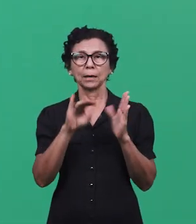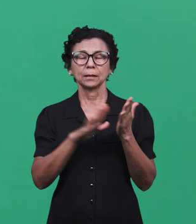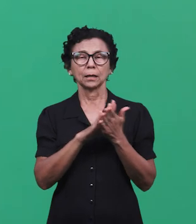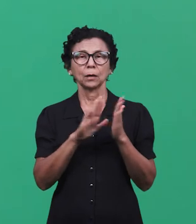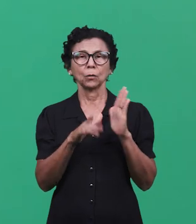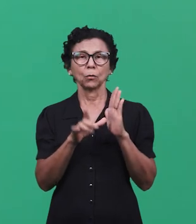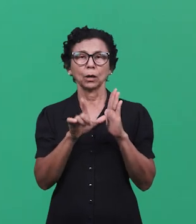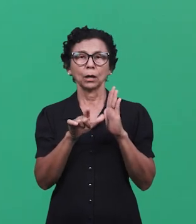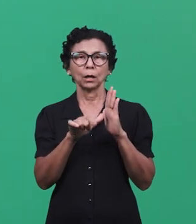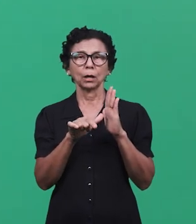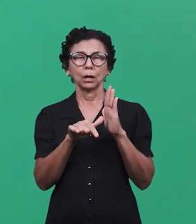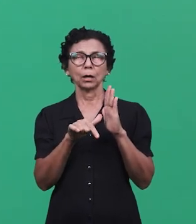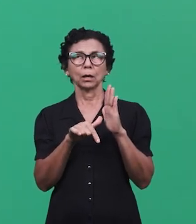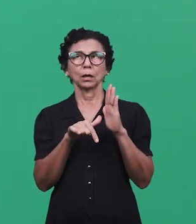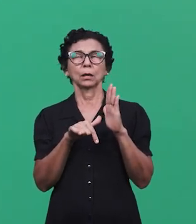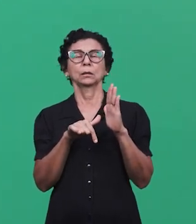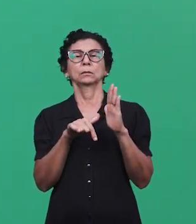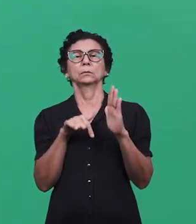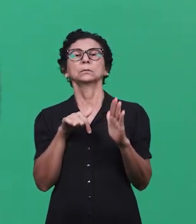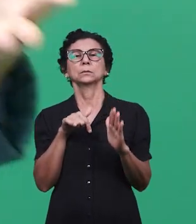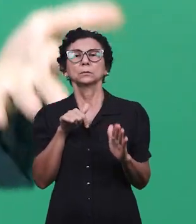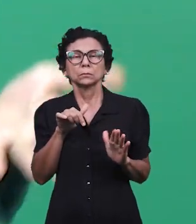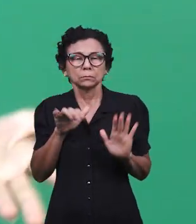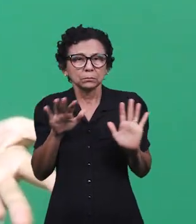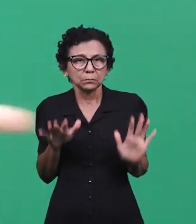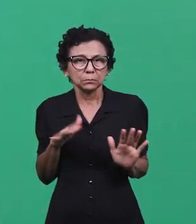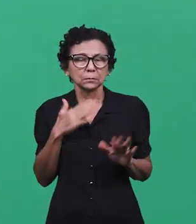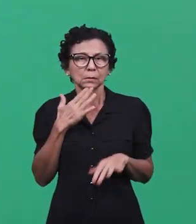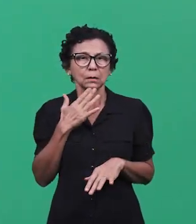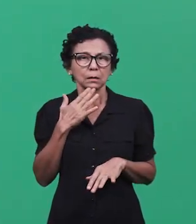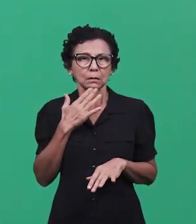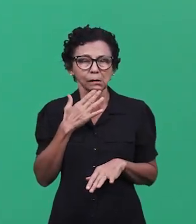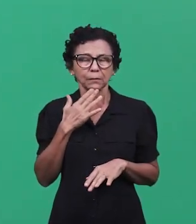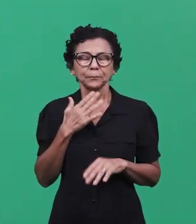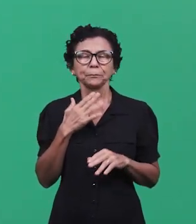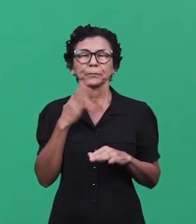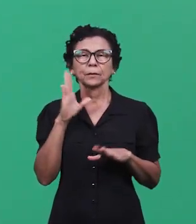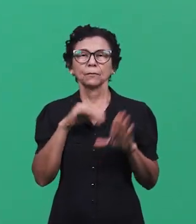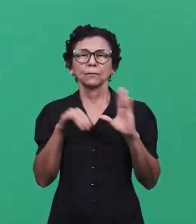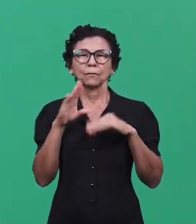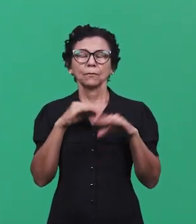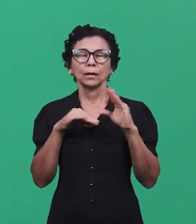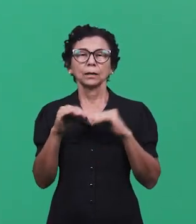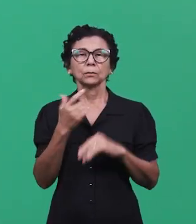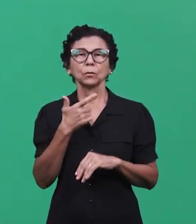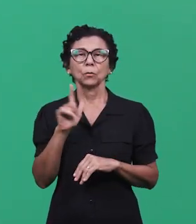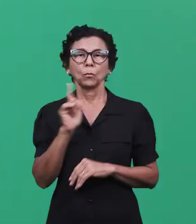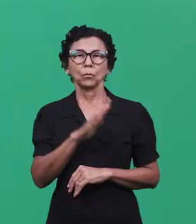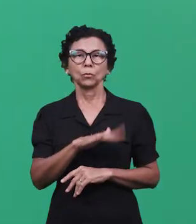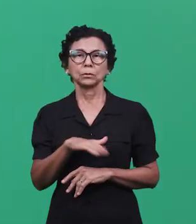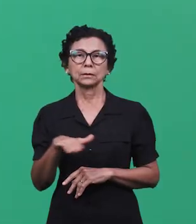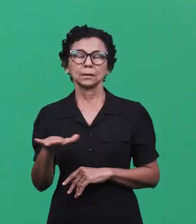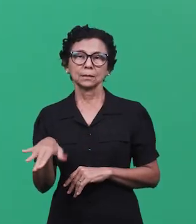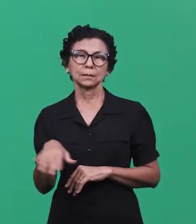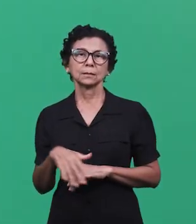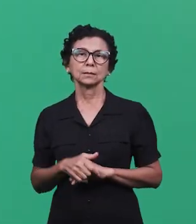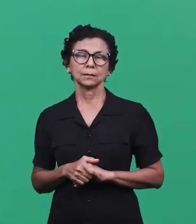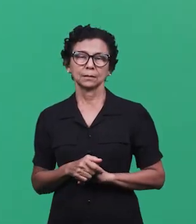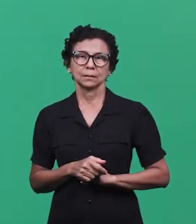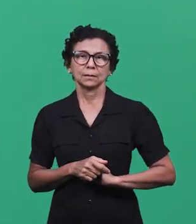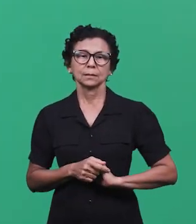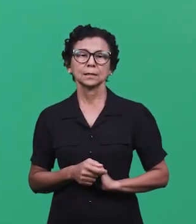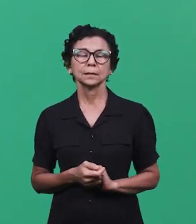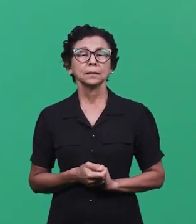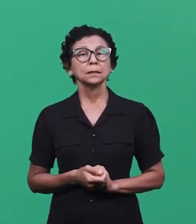atraso de fala, alguns são chamados de não verbais, e outros podem, inclusive, que nós chamamos